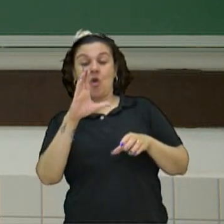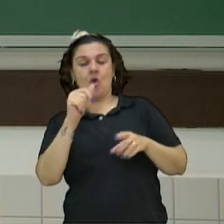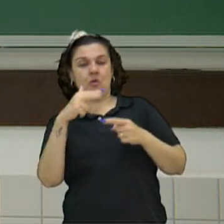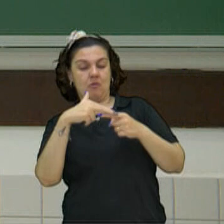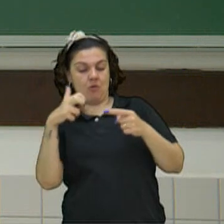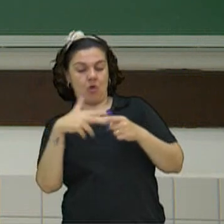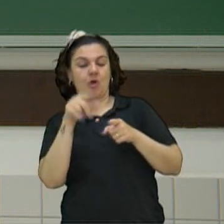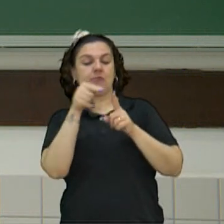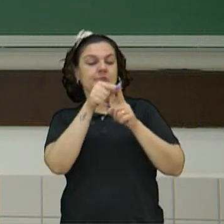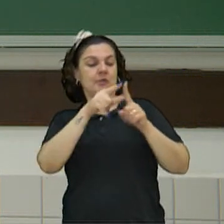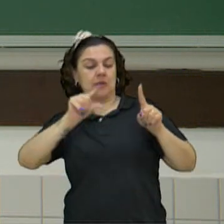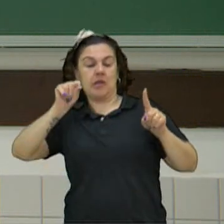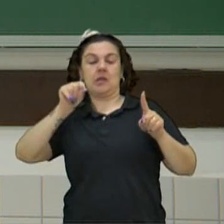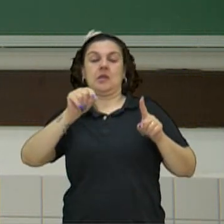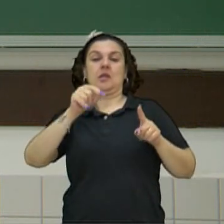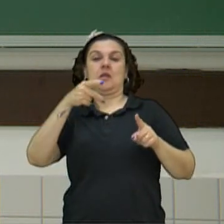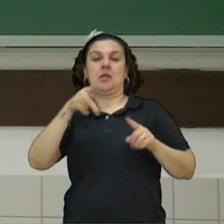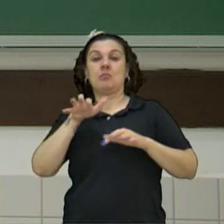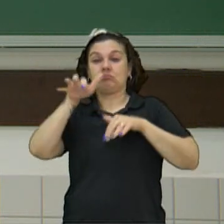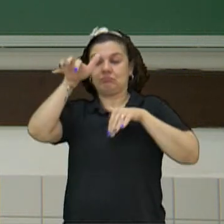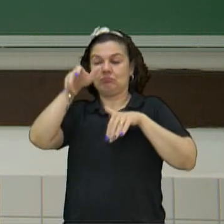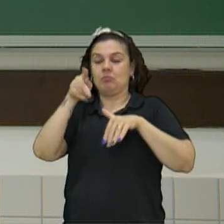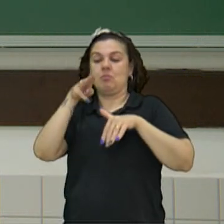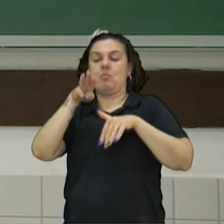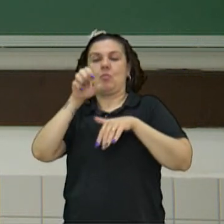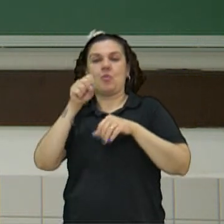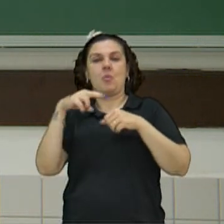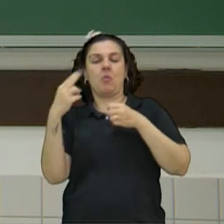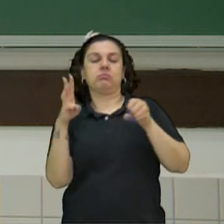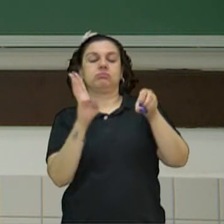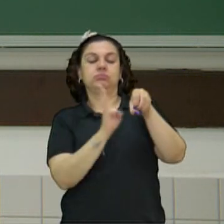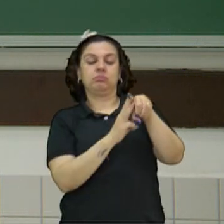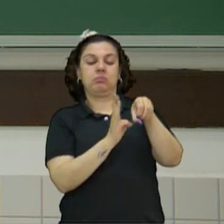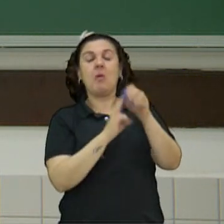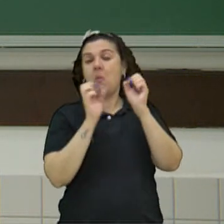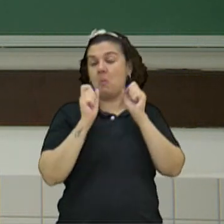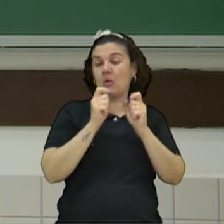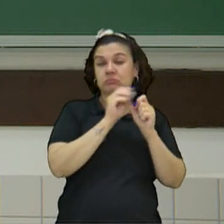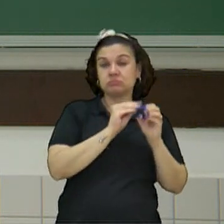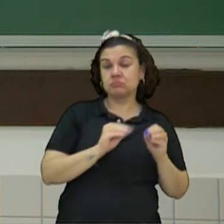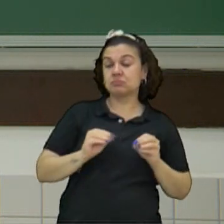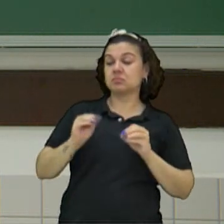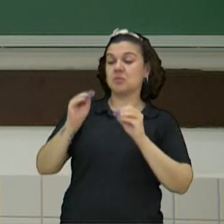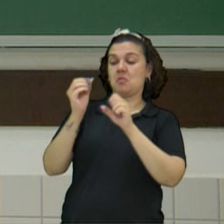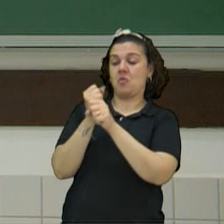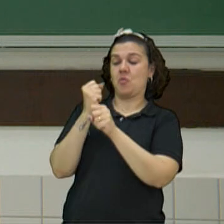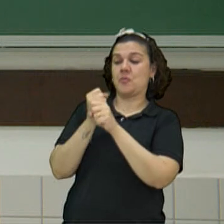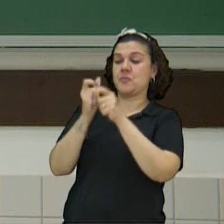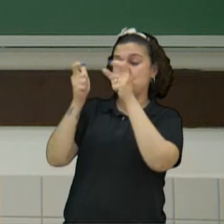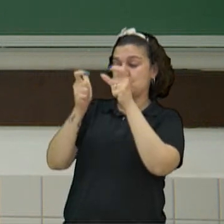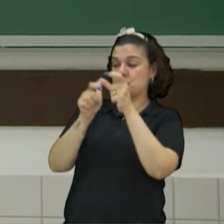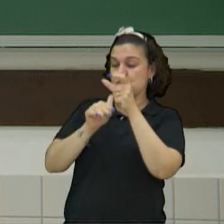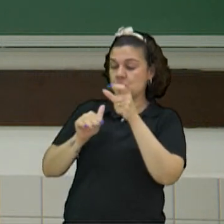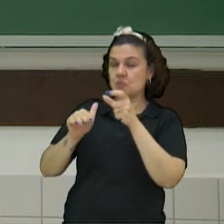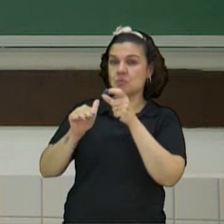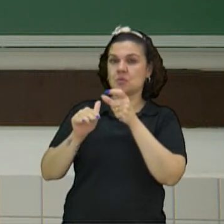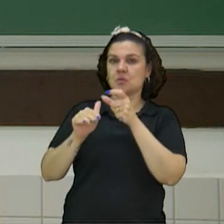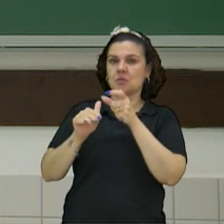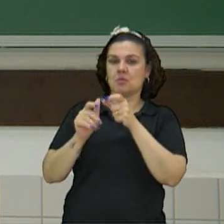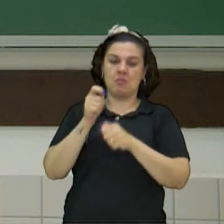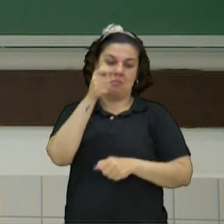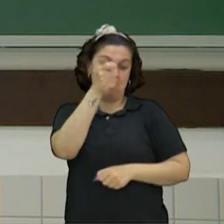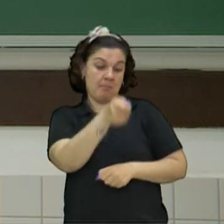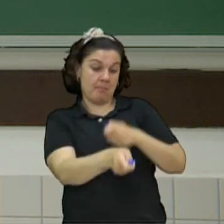a Nike, a Puma, a Volks ou qualquer outra empresa ir para a China, lá se instalar,